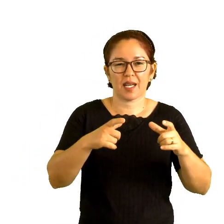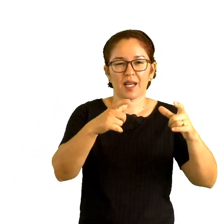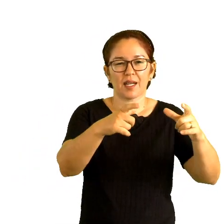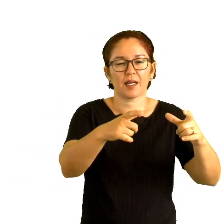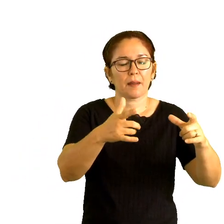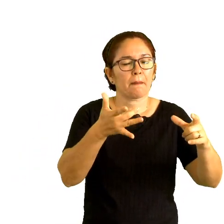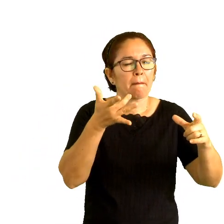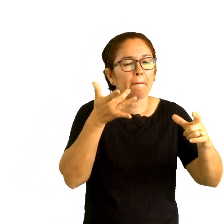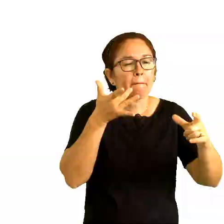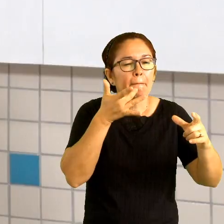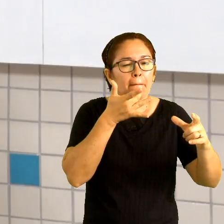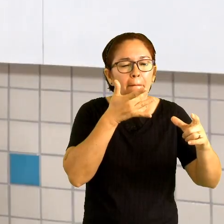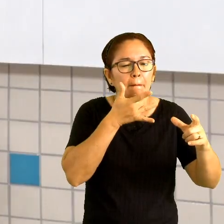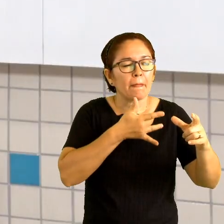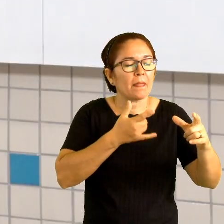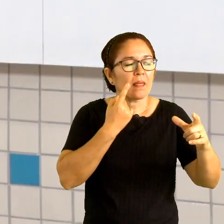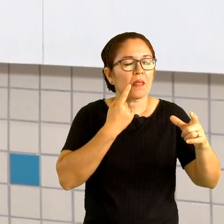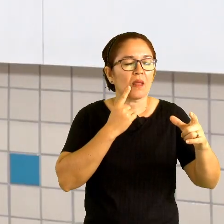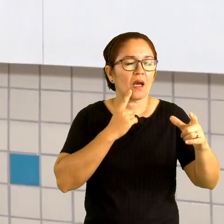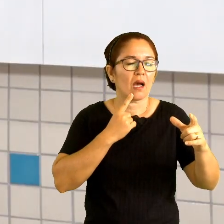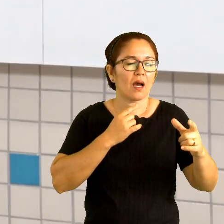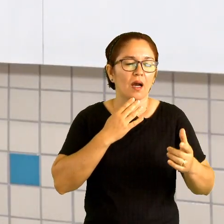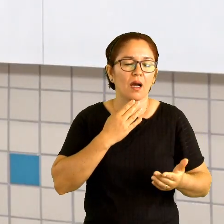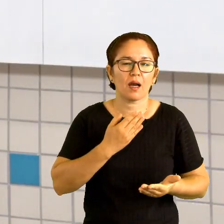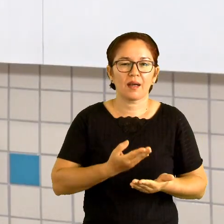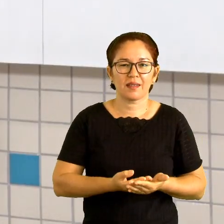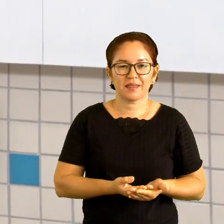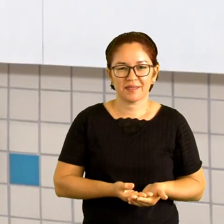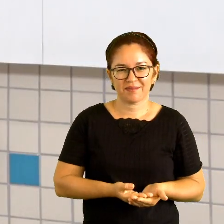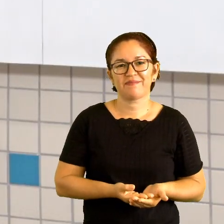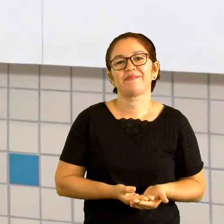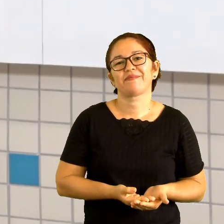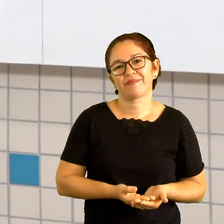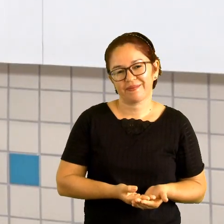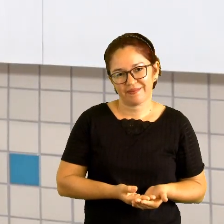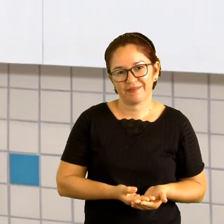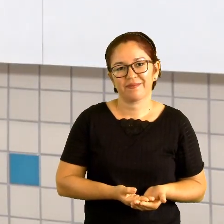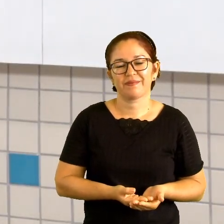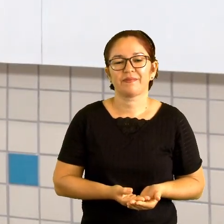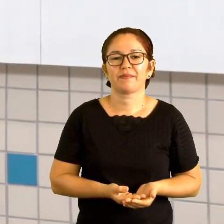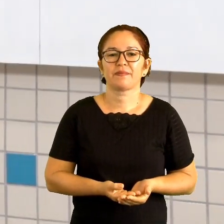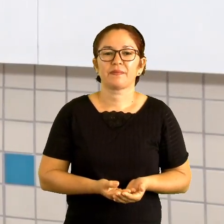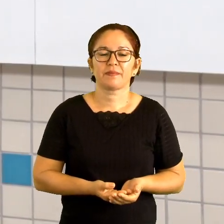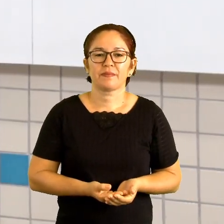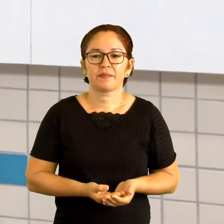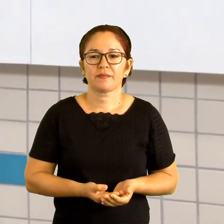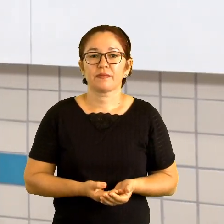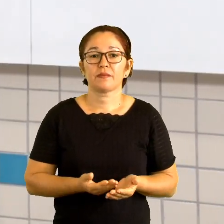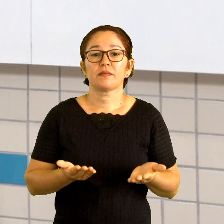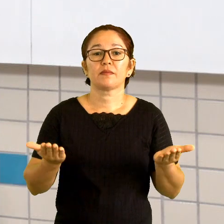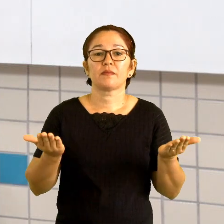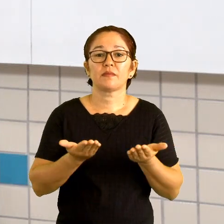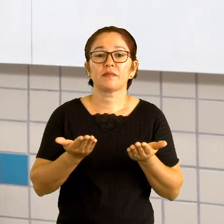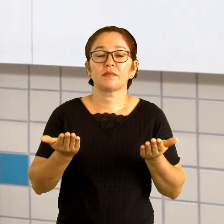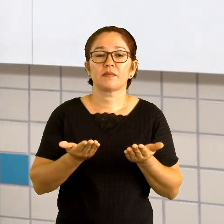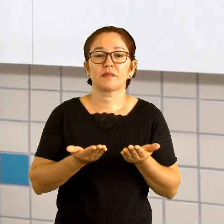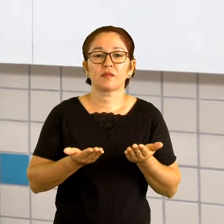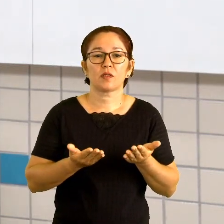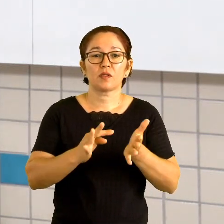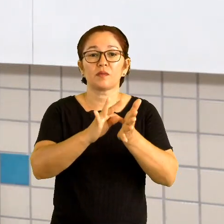na boca da pessoa, ok? Vamos agora fazer a leitura do